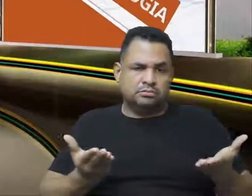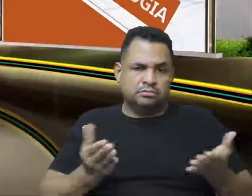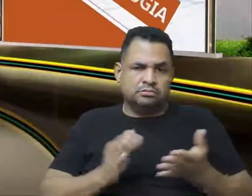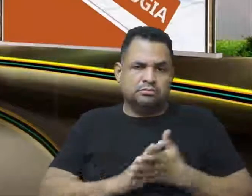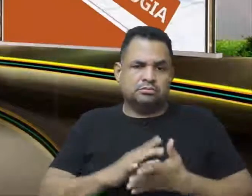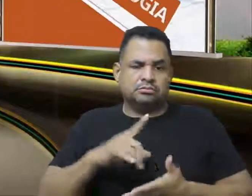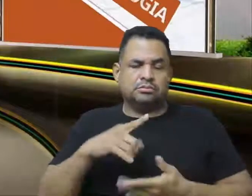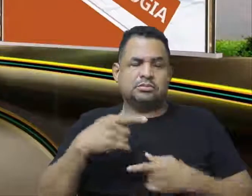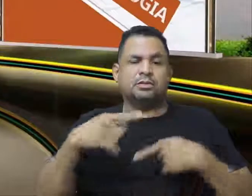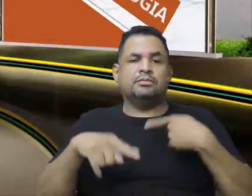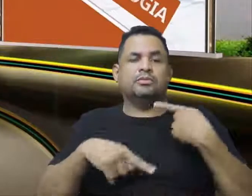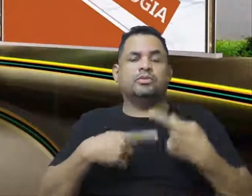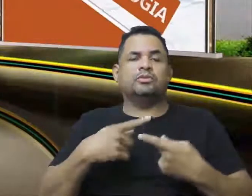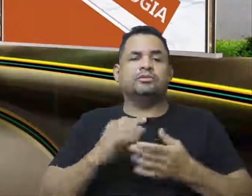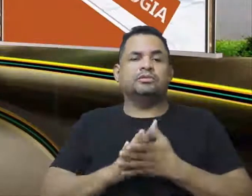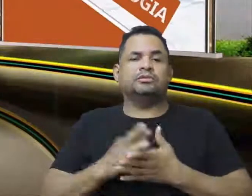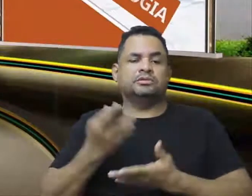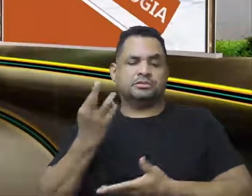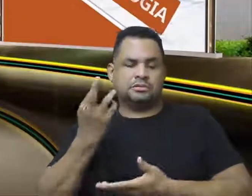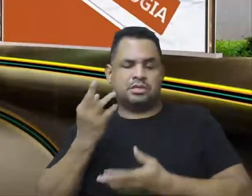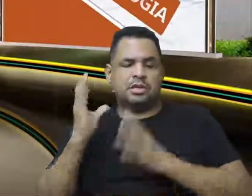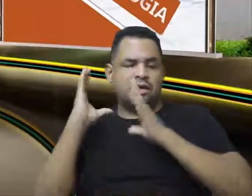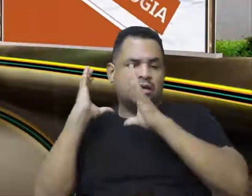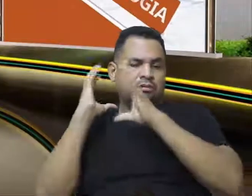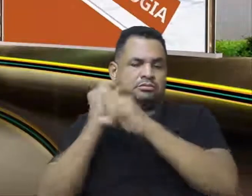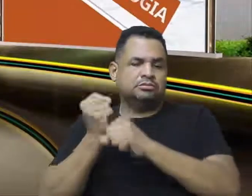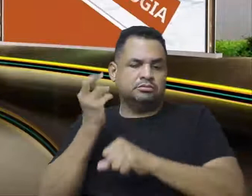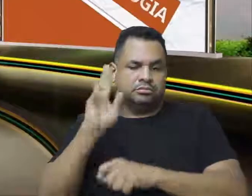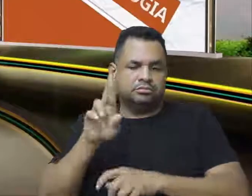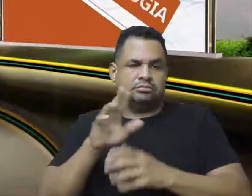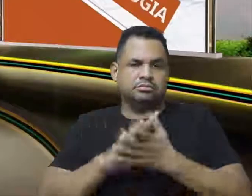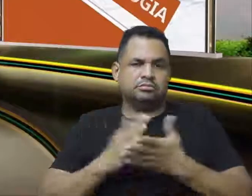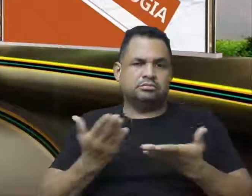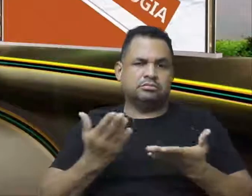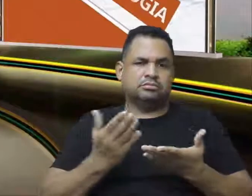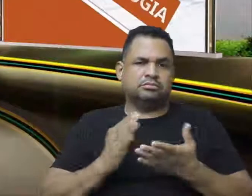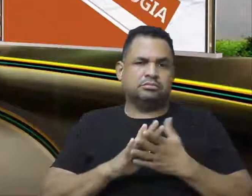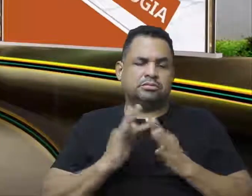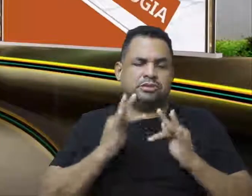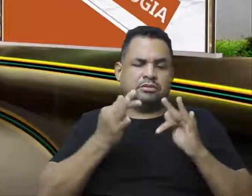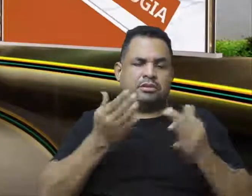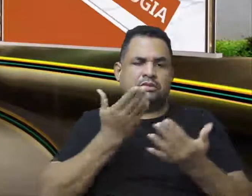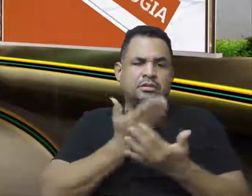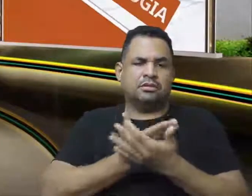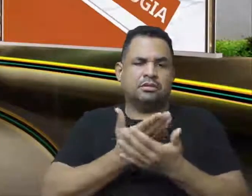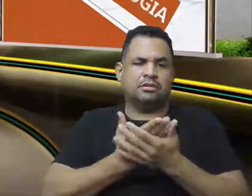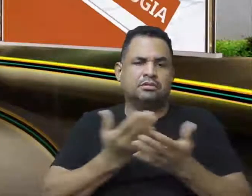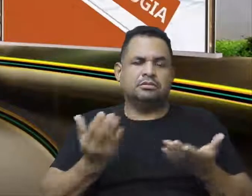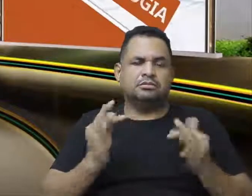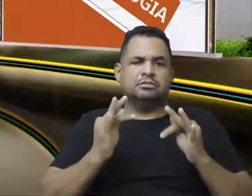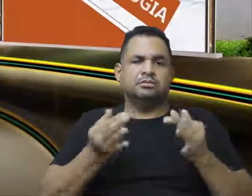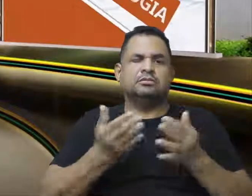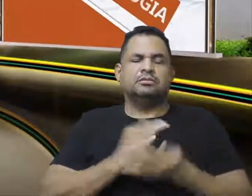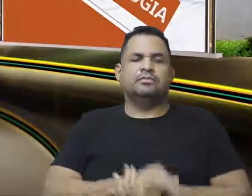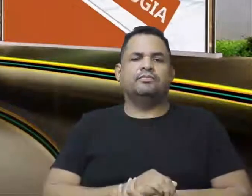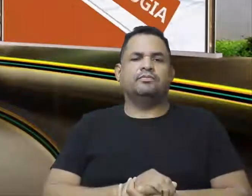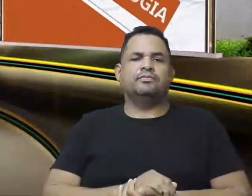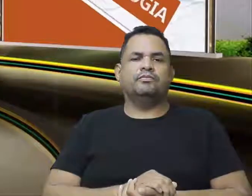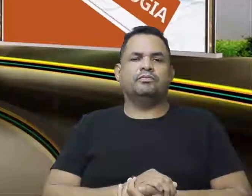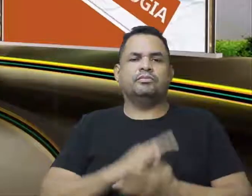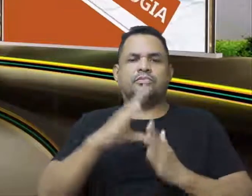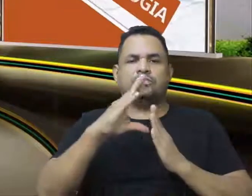porque vai ter a recuperação a revisão de recuperação da certo que vai ser a nossa última aula Nossa finalização aí